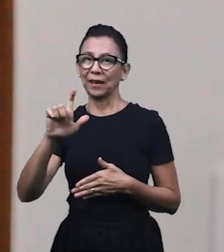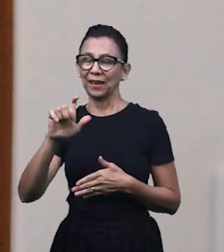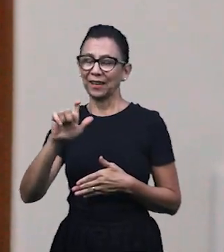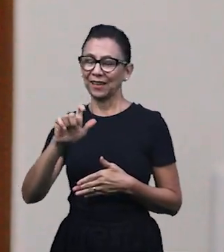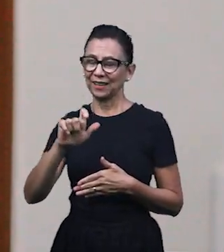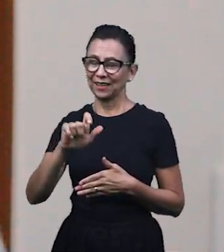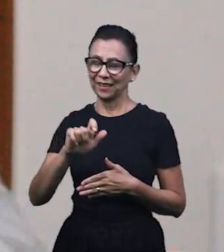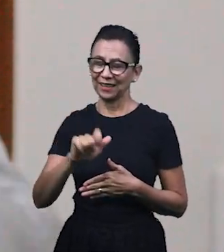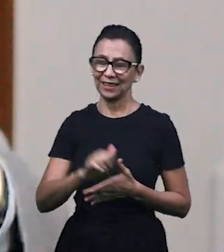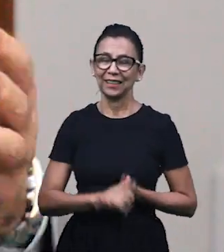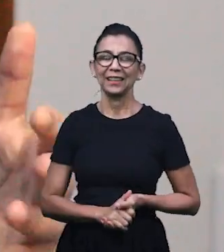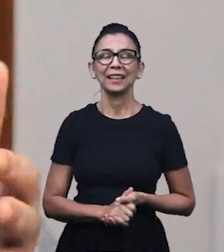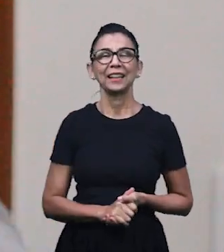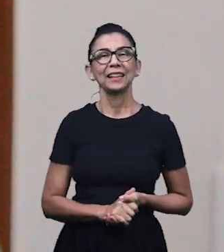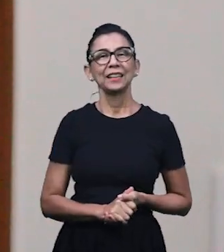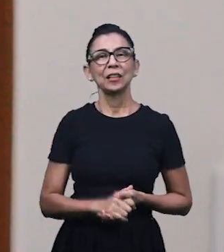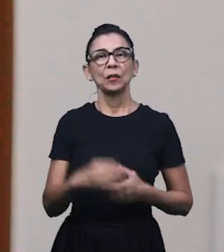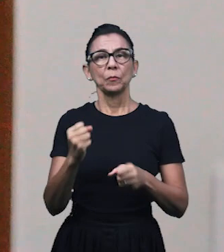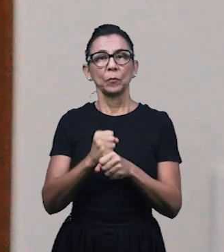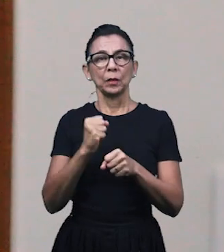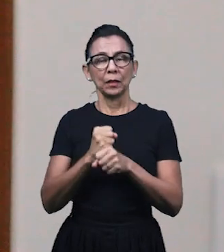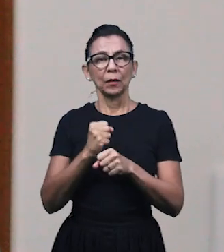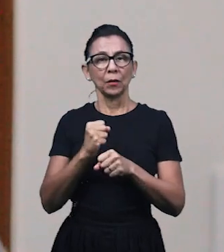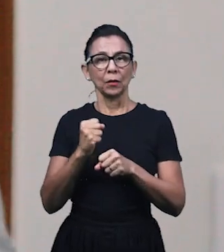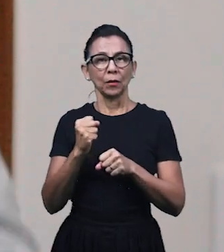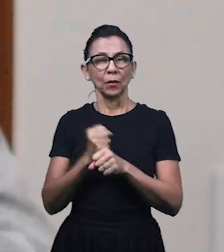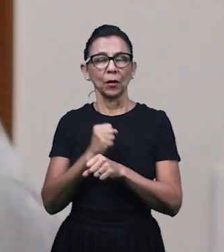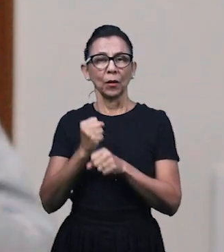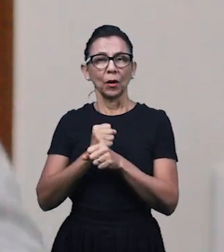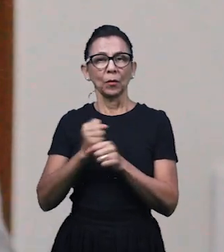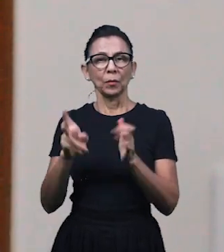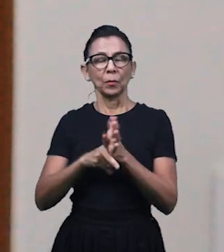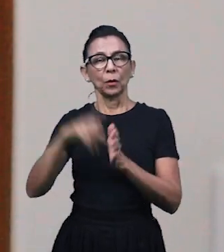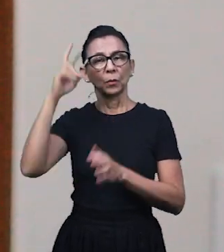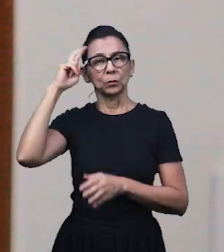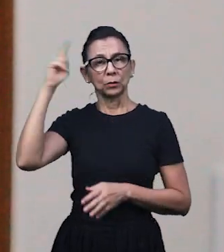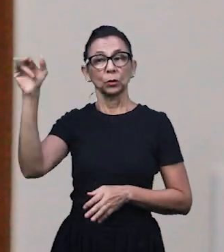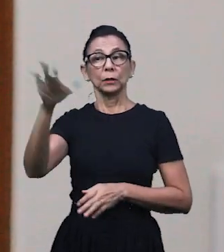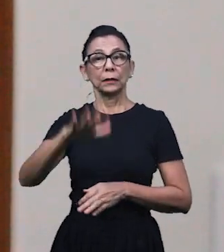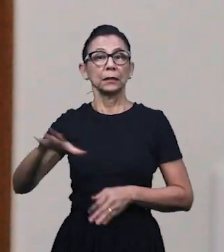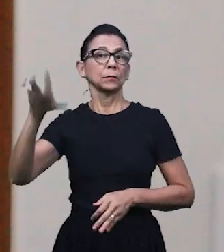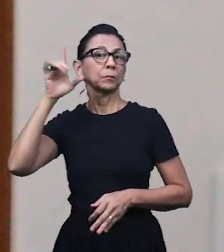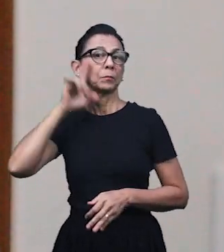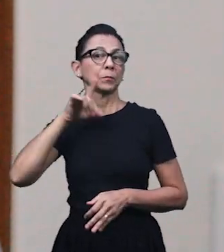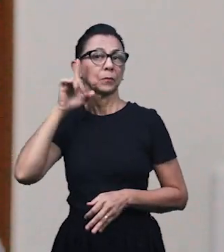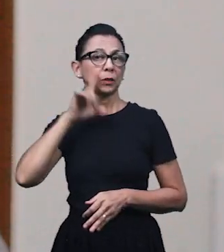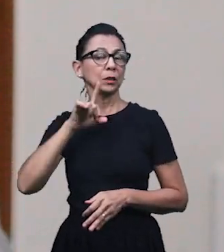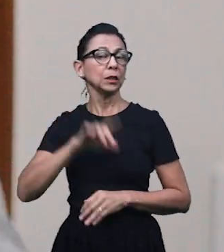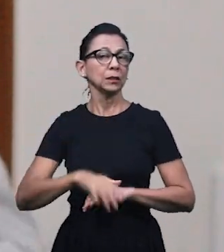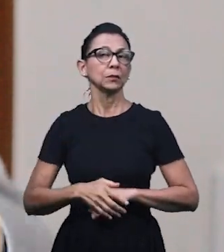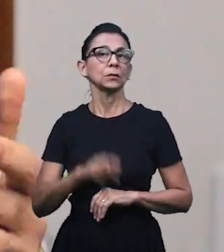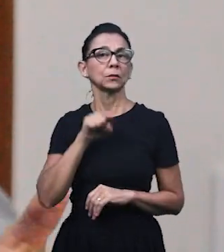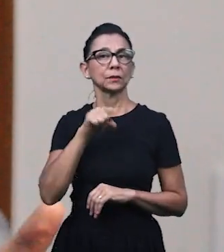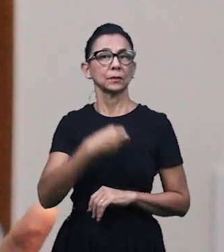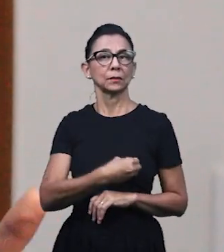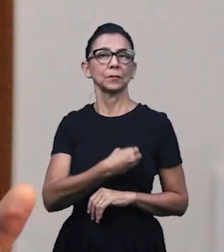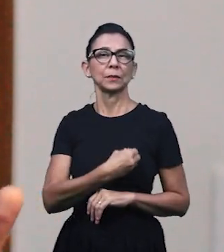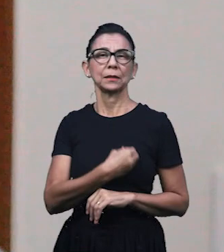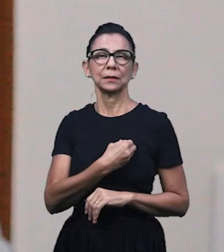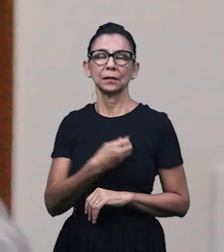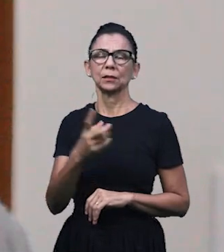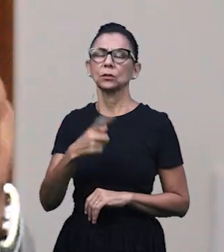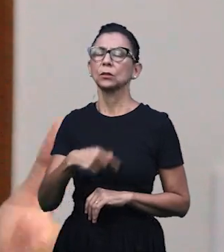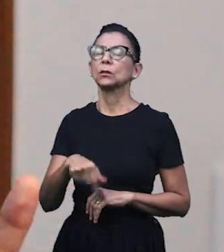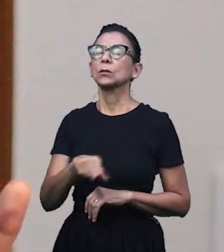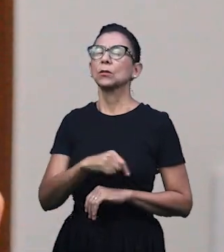sua região, aí na região norte dos Estados Unidos, onde vocês estão. Deus abençoe e que nós continuemos tomando conhecimento